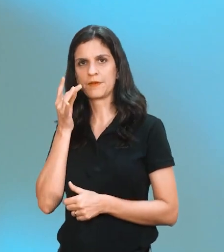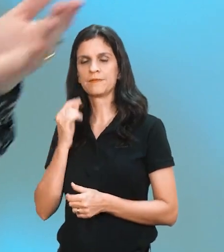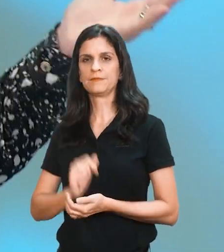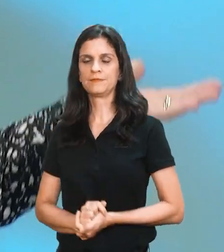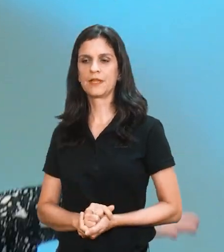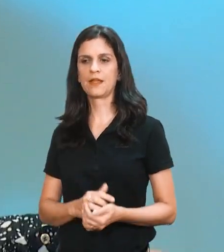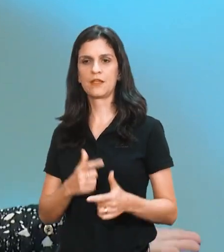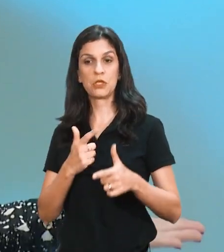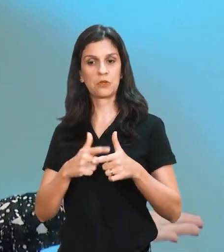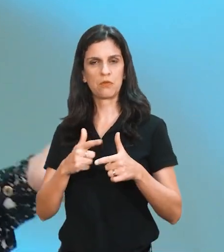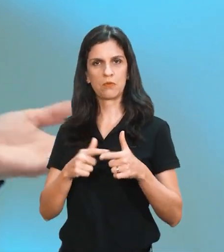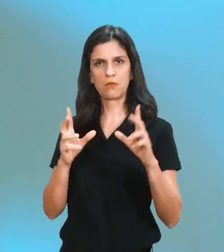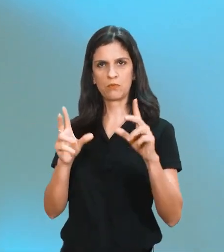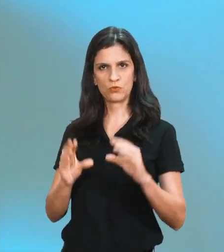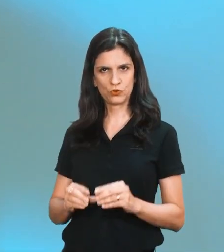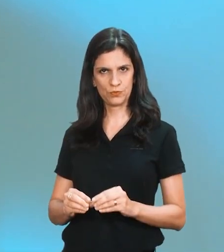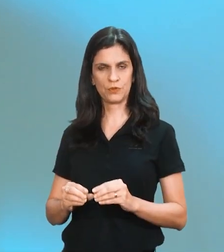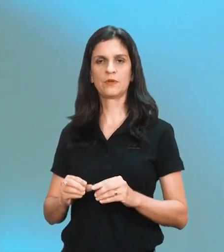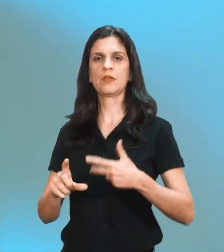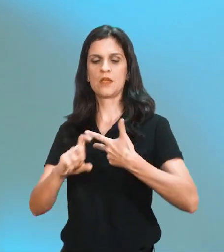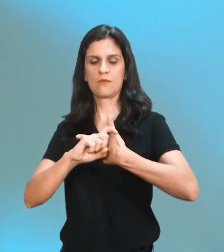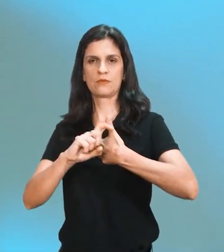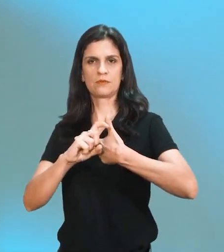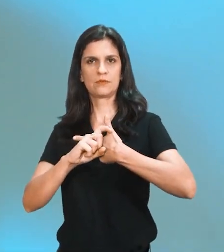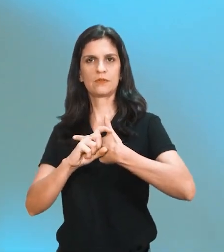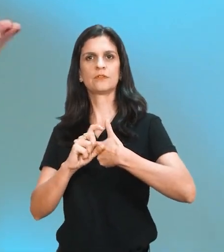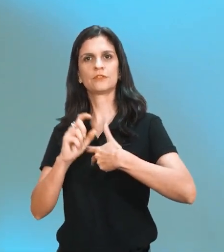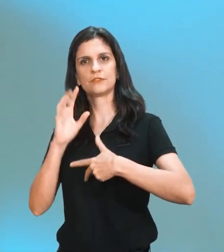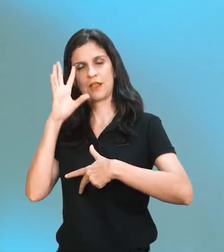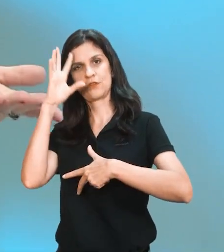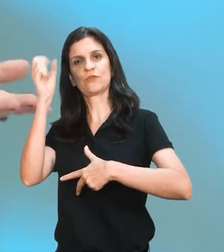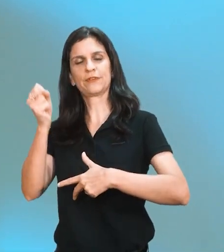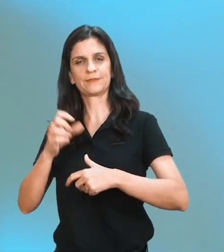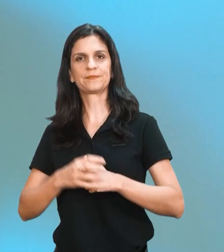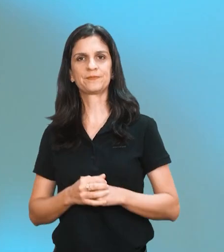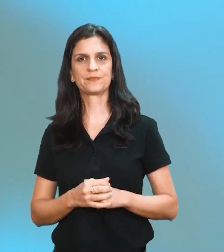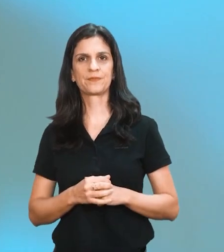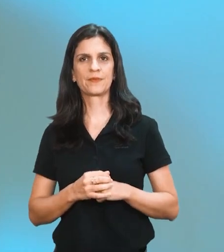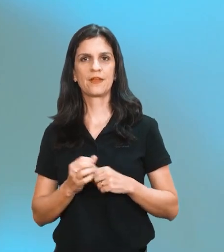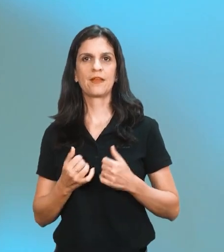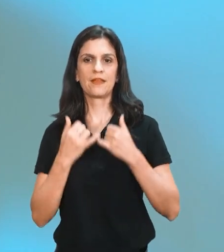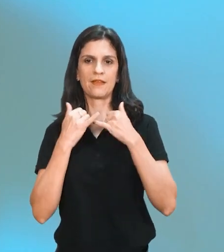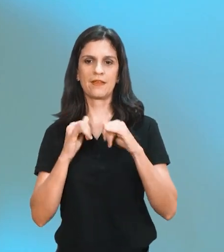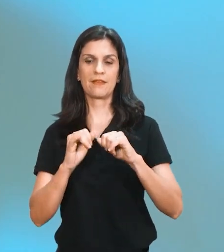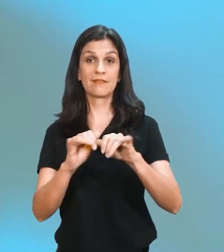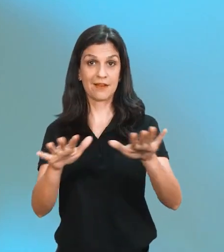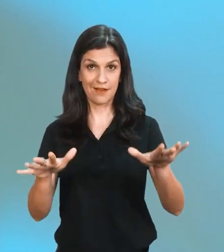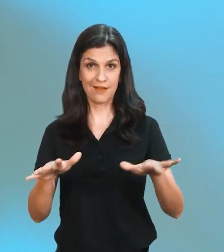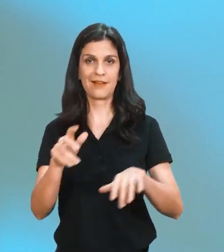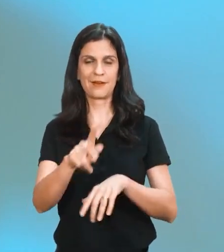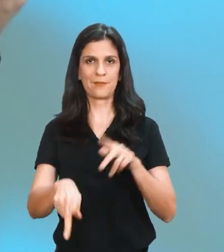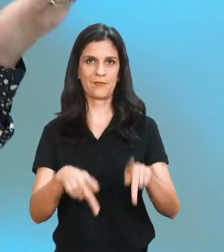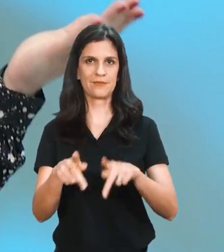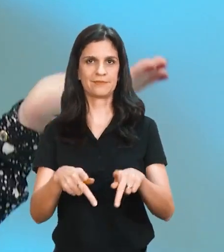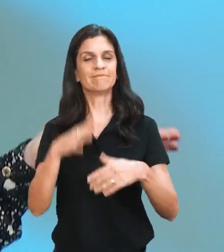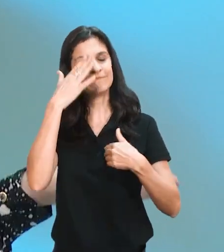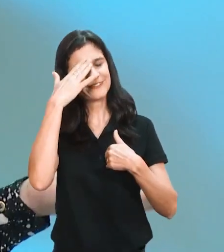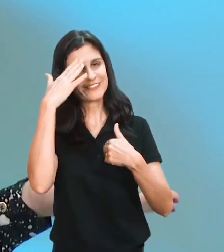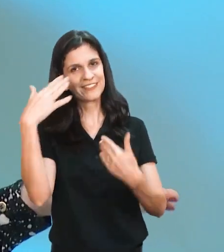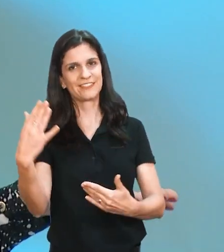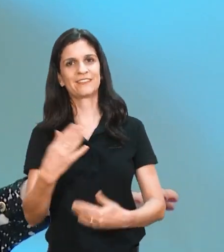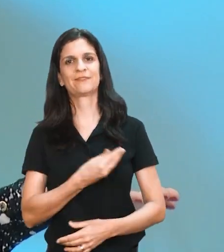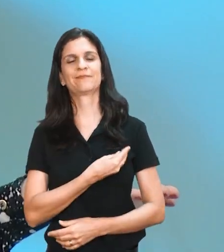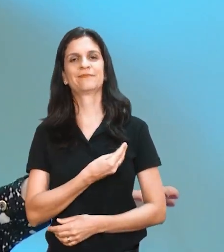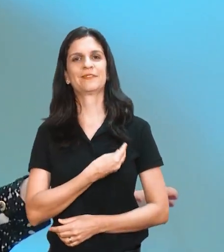e levar as soluções para o executivo também juntos para poder ter uma devolutiva para a população. Eu agradeço a